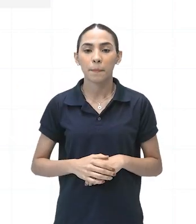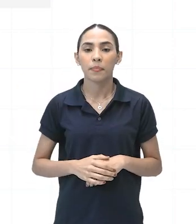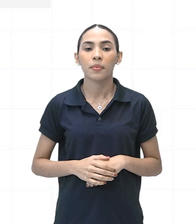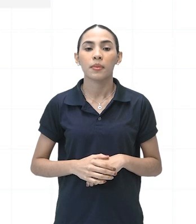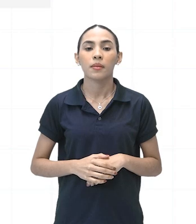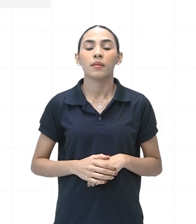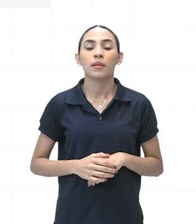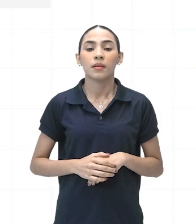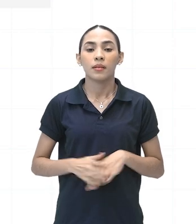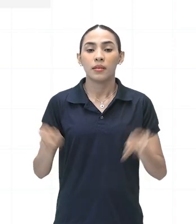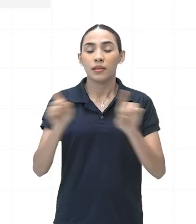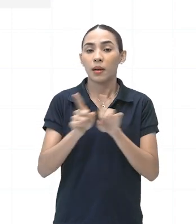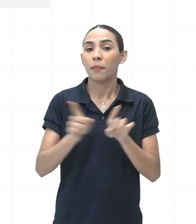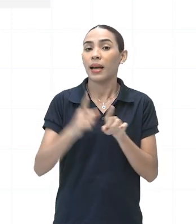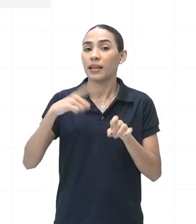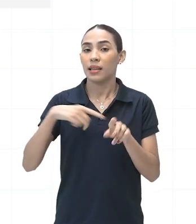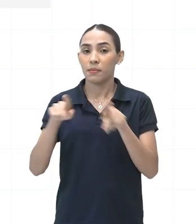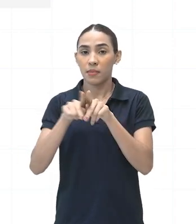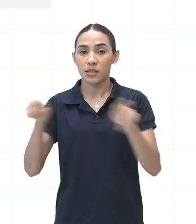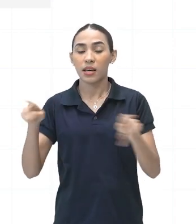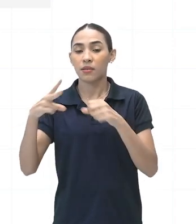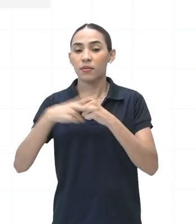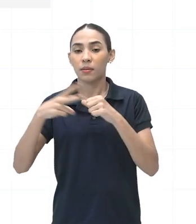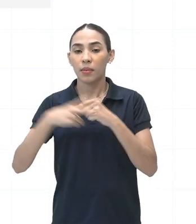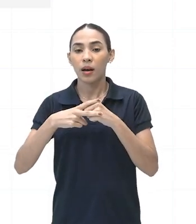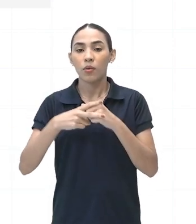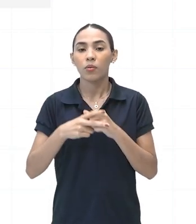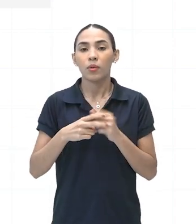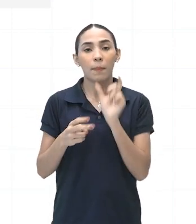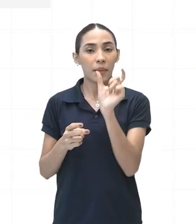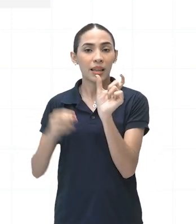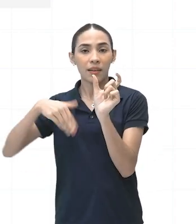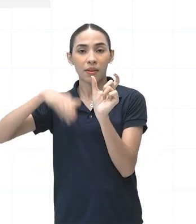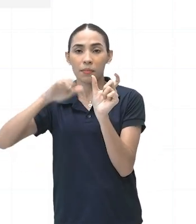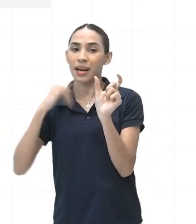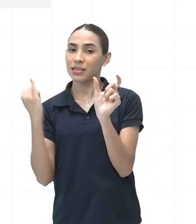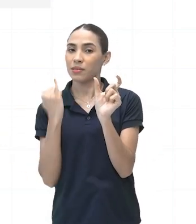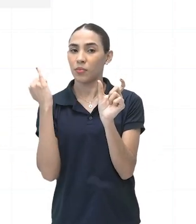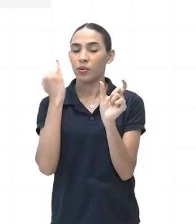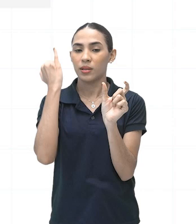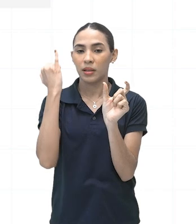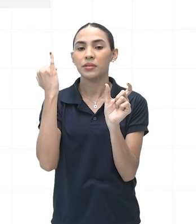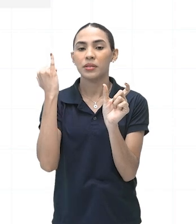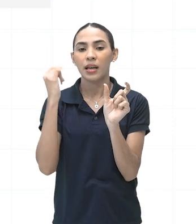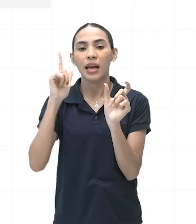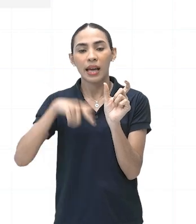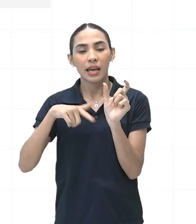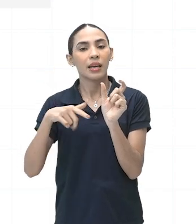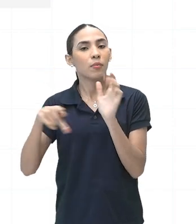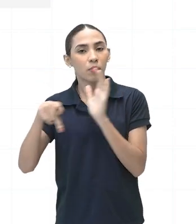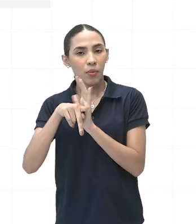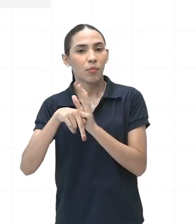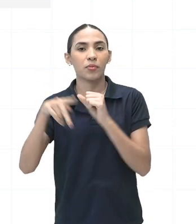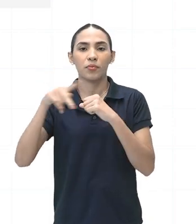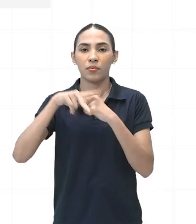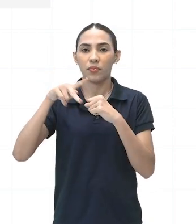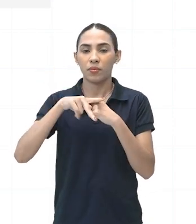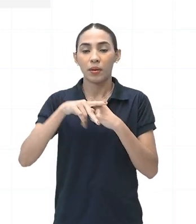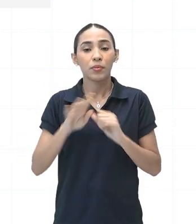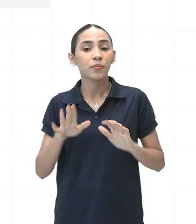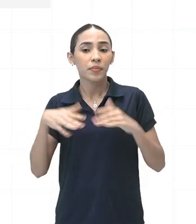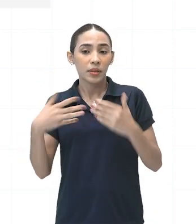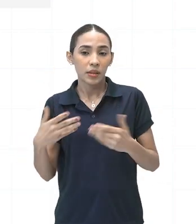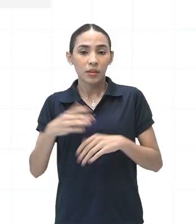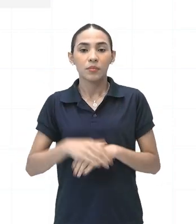E quando eu tenho predicado verbal, o núcleo do predicado, ou seja, a palavra mais importante é o próprio verbo.